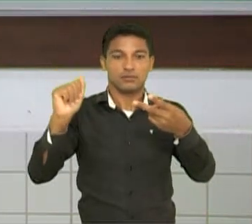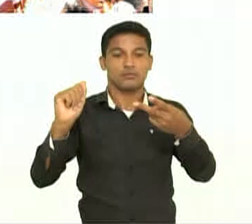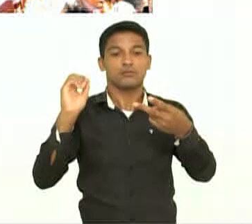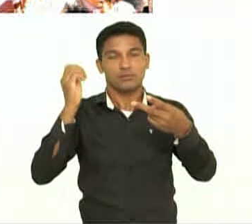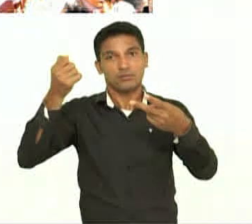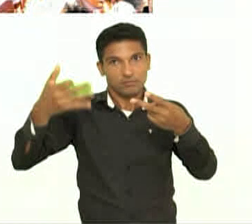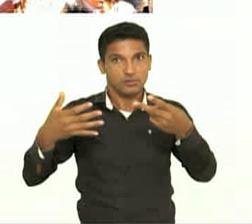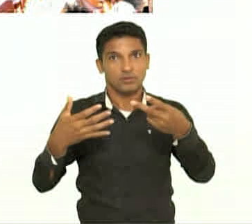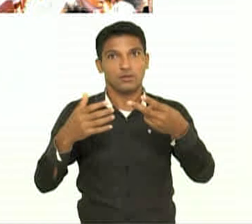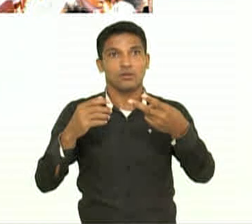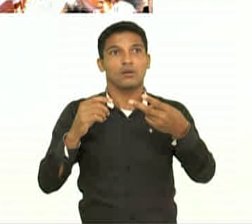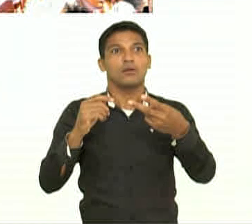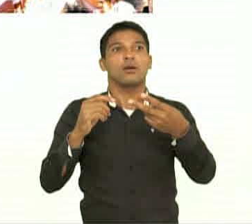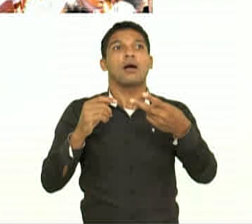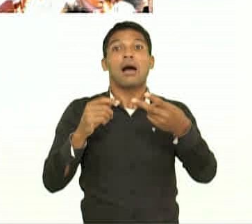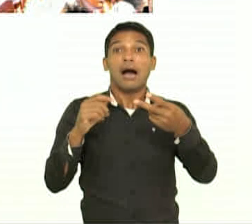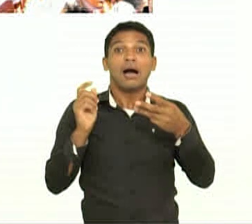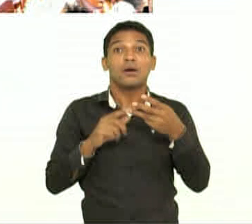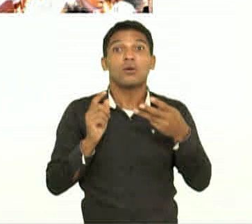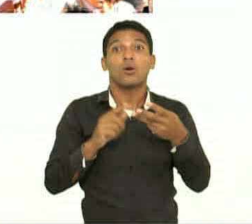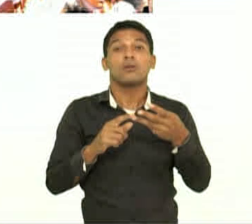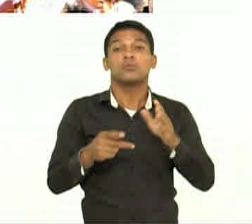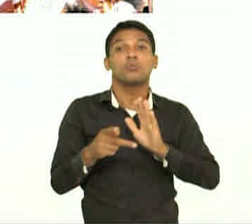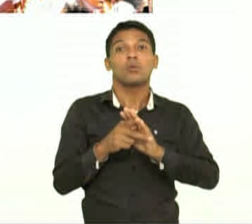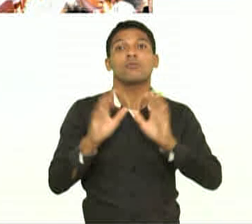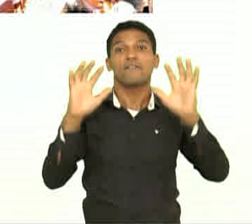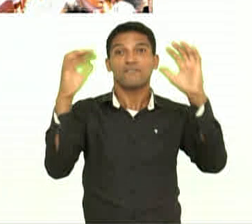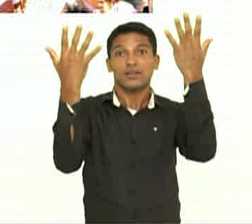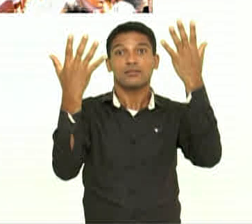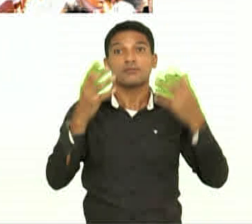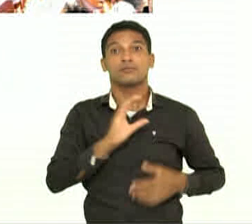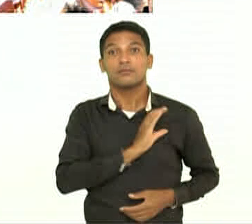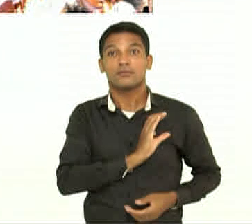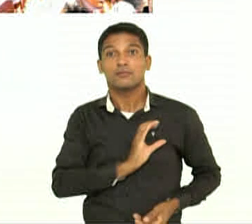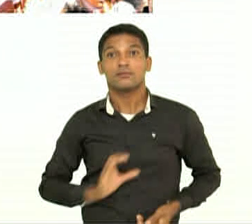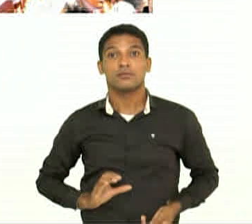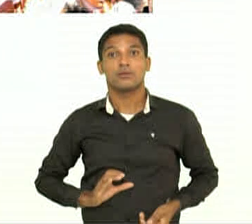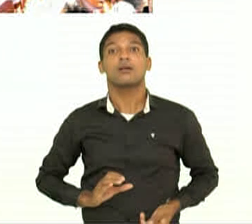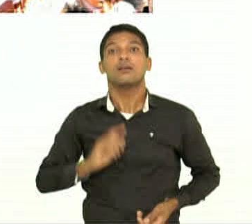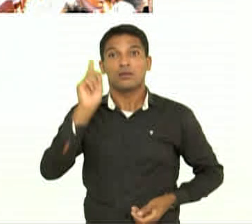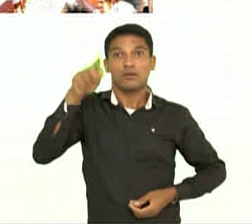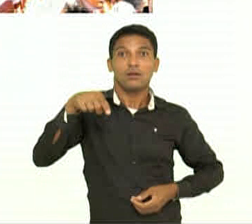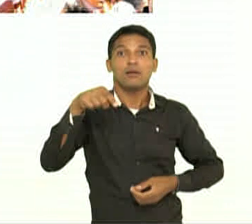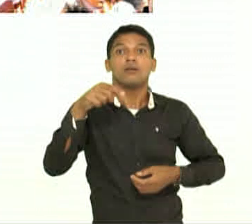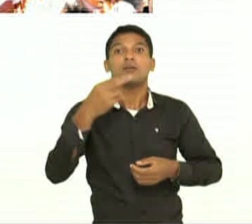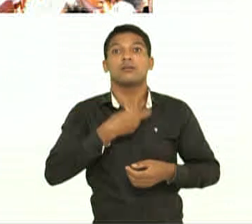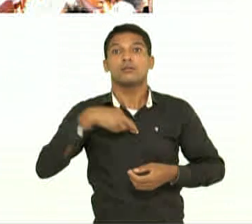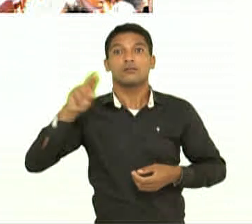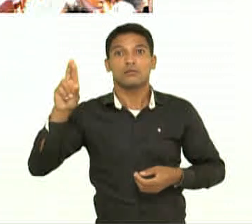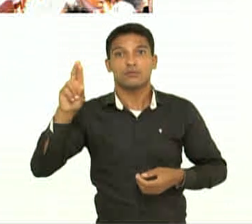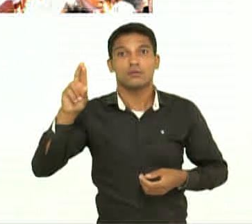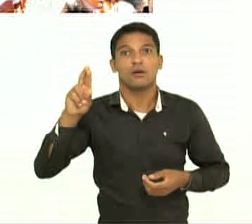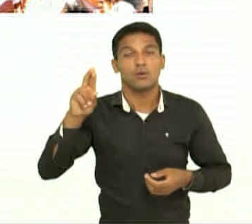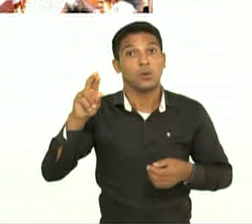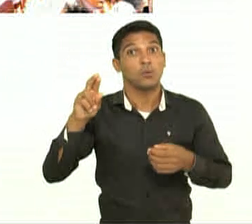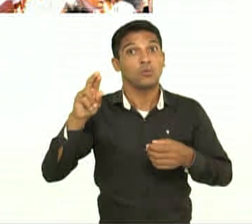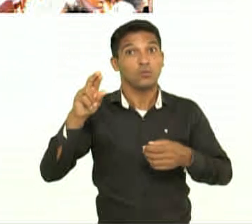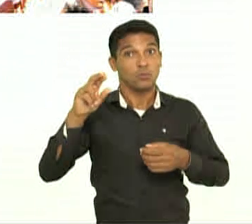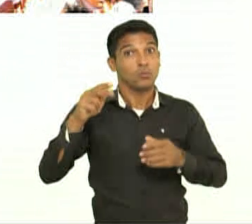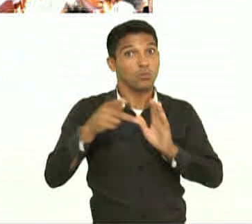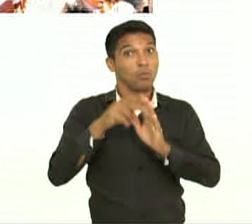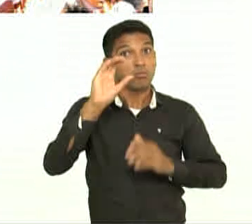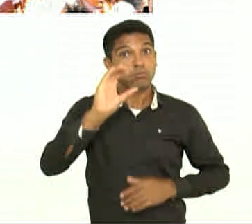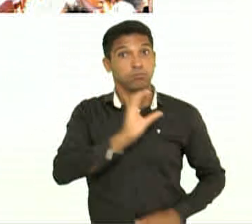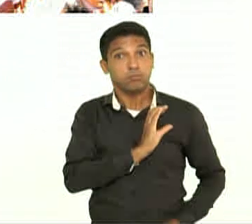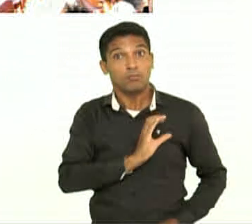faltar, vamos falar aqui de uma festa cristã. É uma festa religiosa celebrada no segundo domingo de outubro,